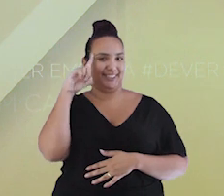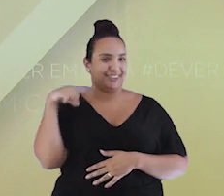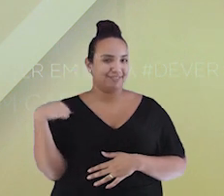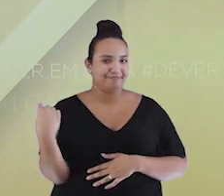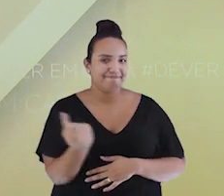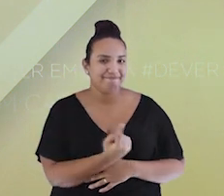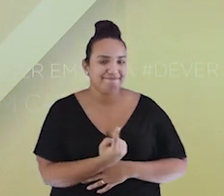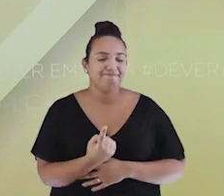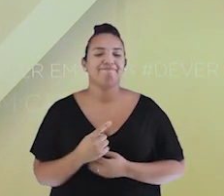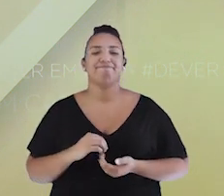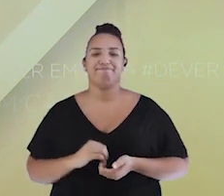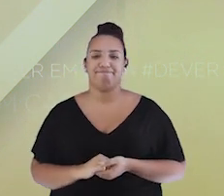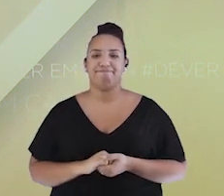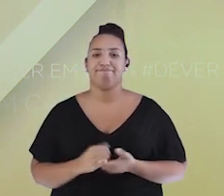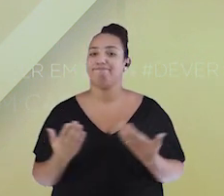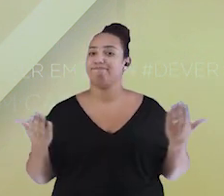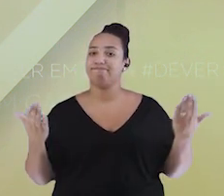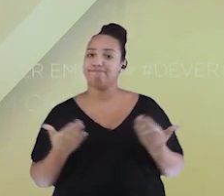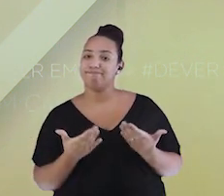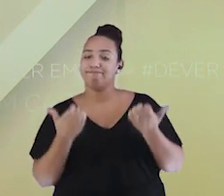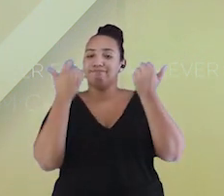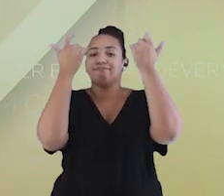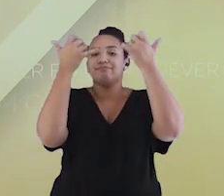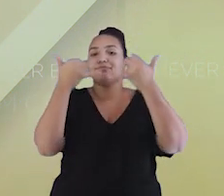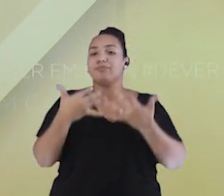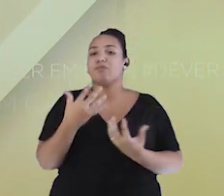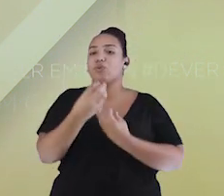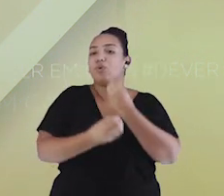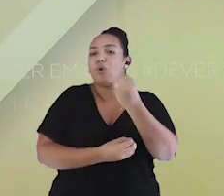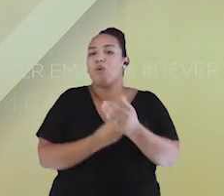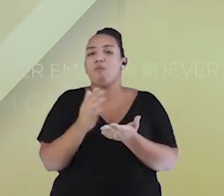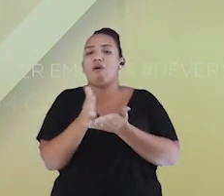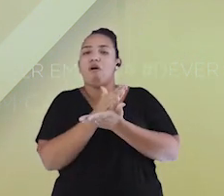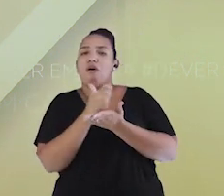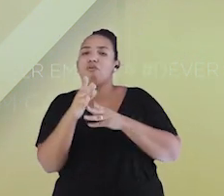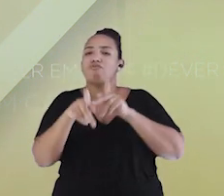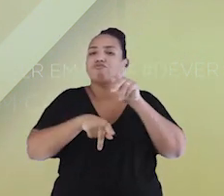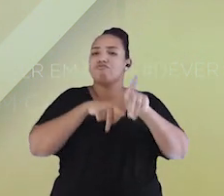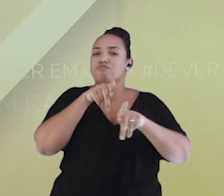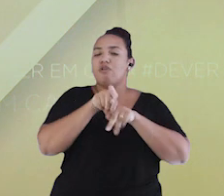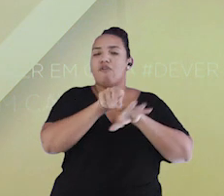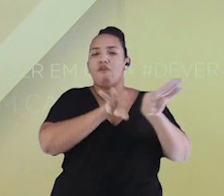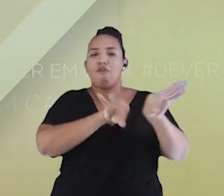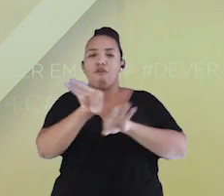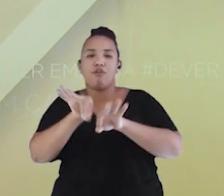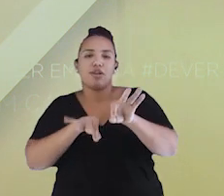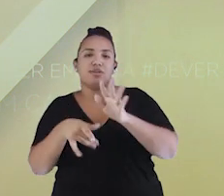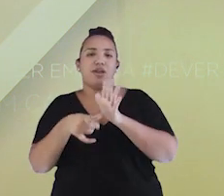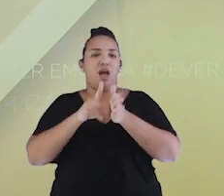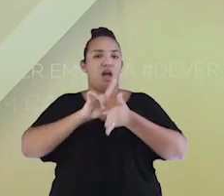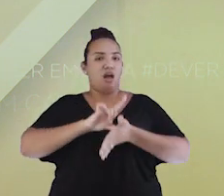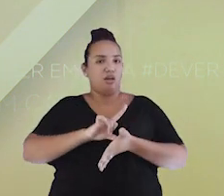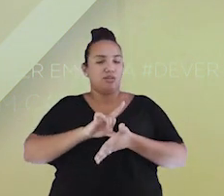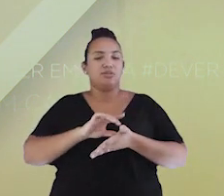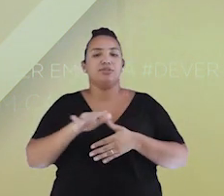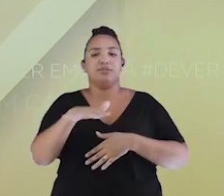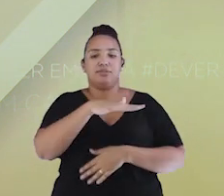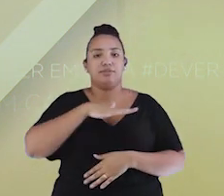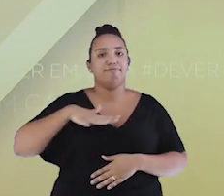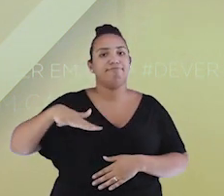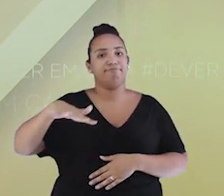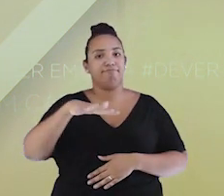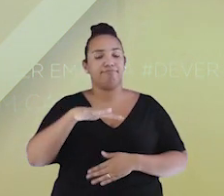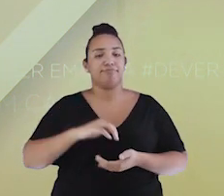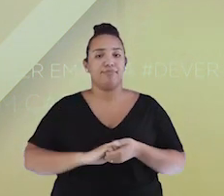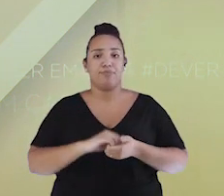vivemos. Hoje vamos conversar sobre como alguns povos faziam a organização do espaço. Povos